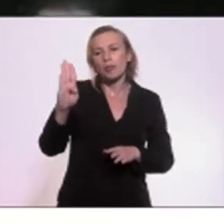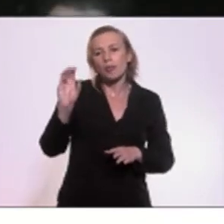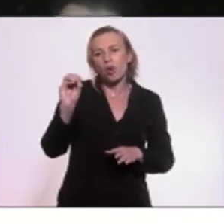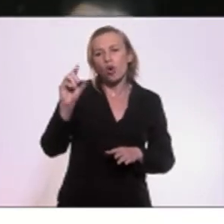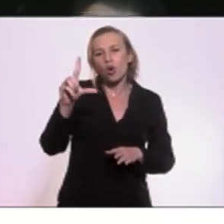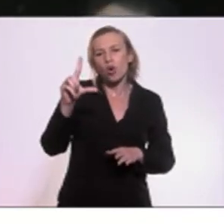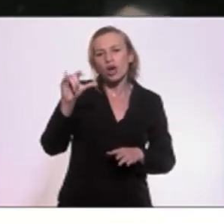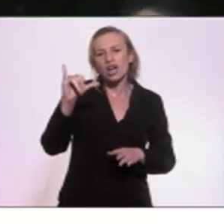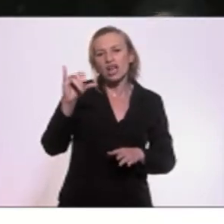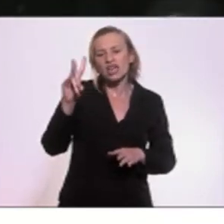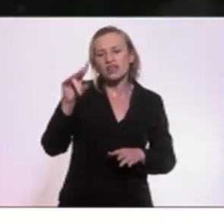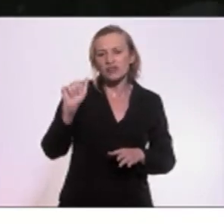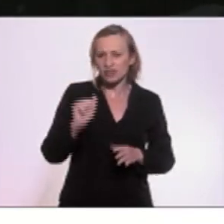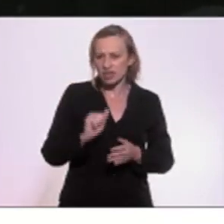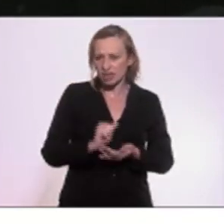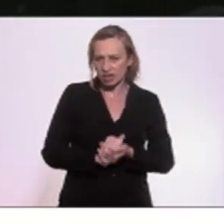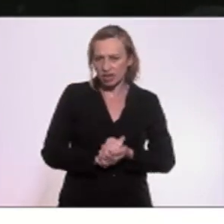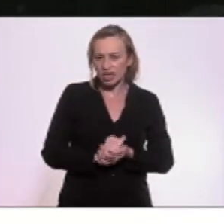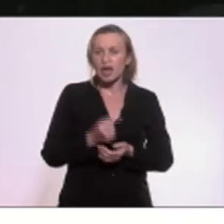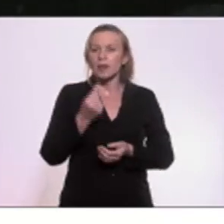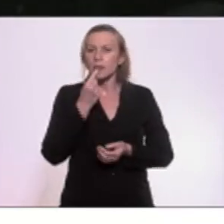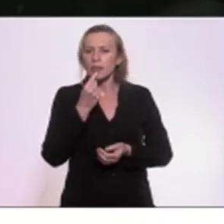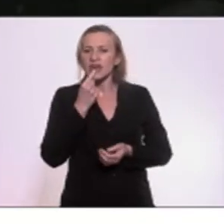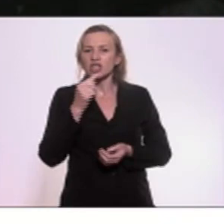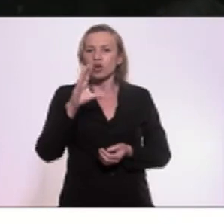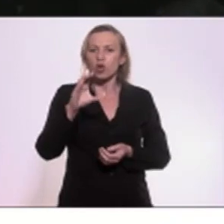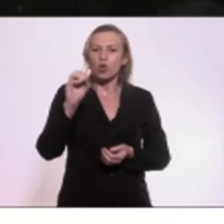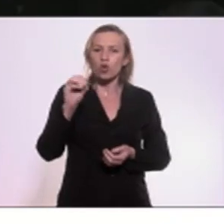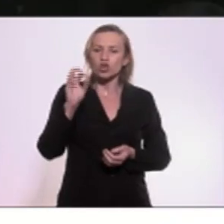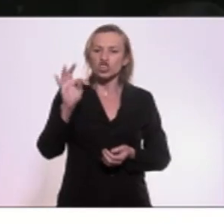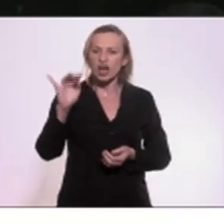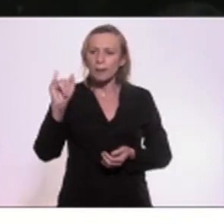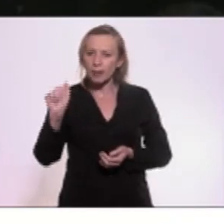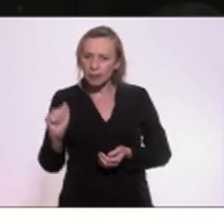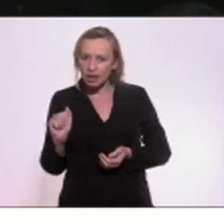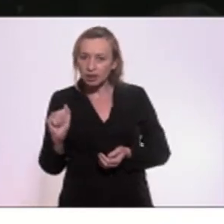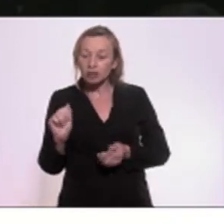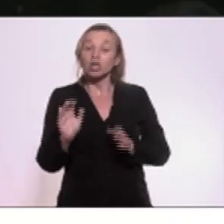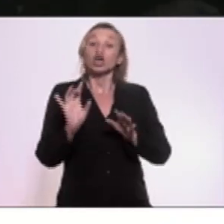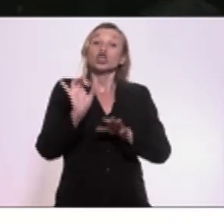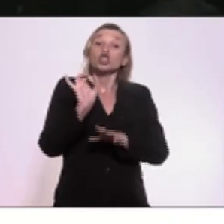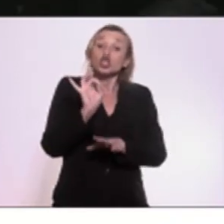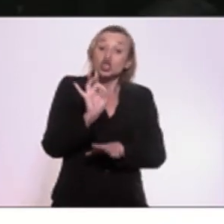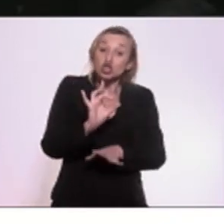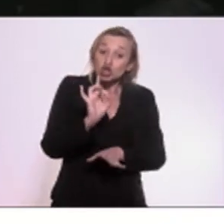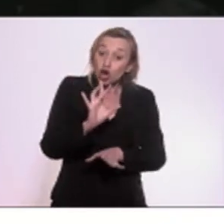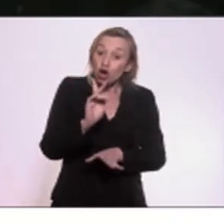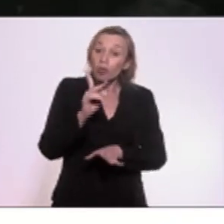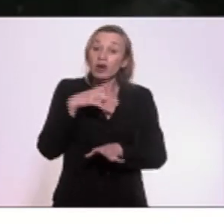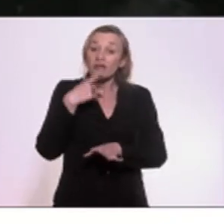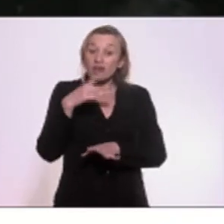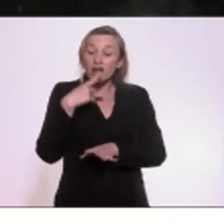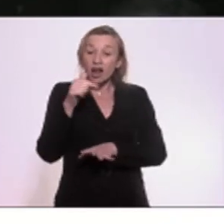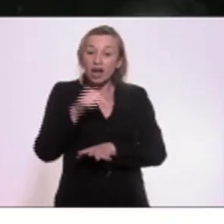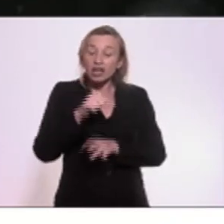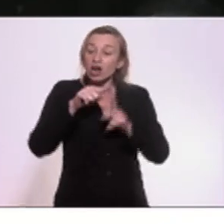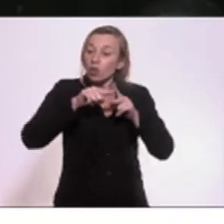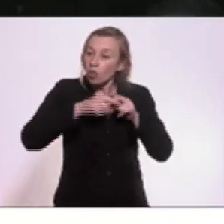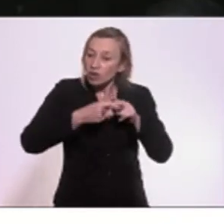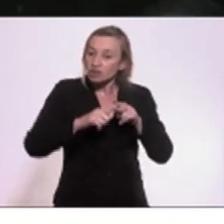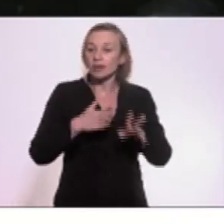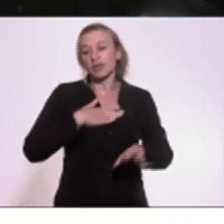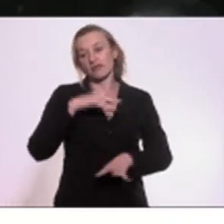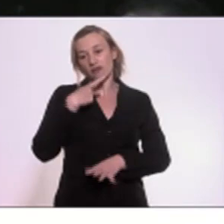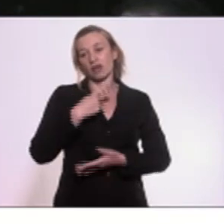verdade, a cidade de Vinto é perto de Cochabamba. E só aqui para registrar a correção da